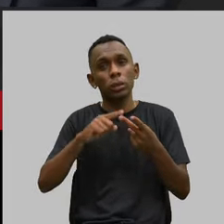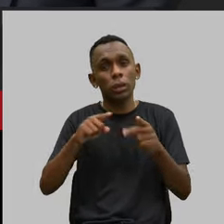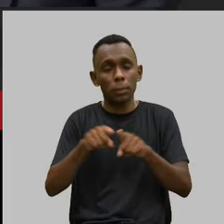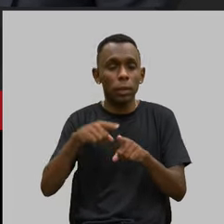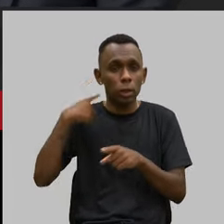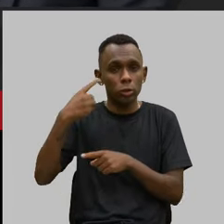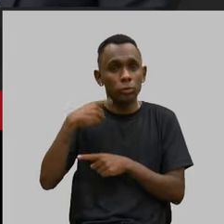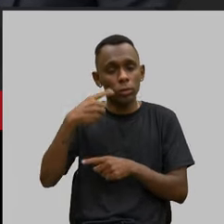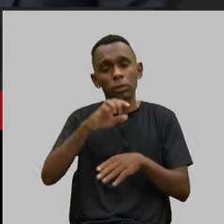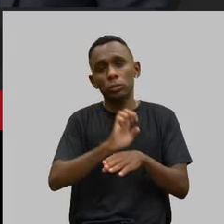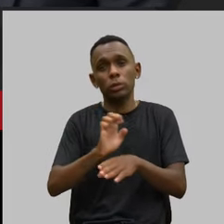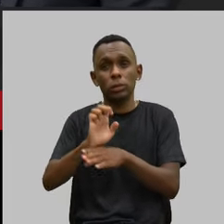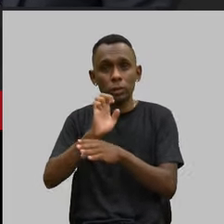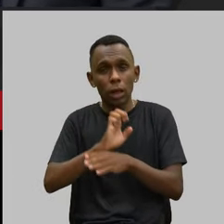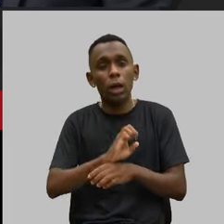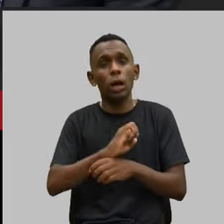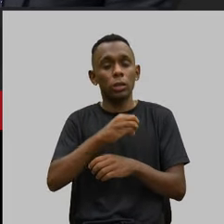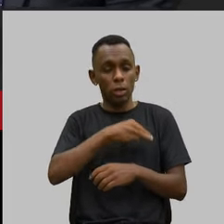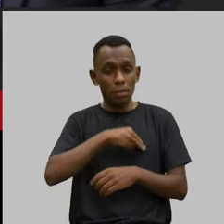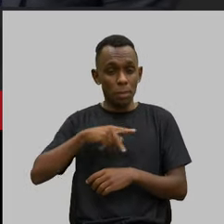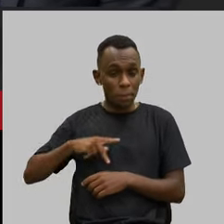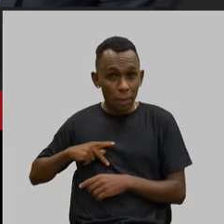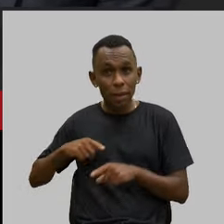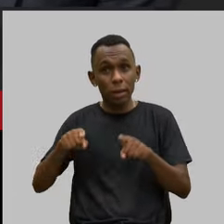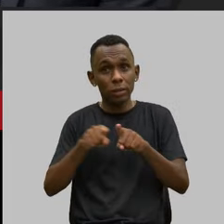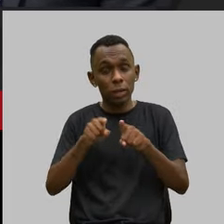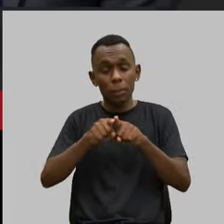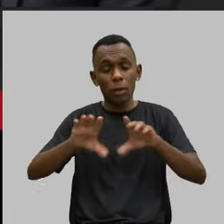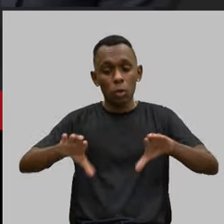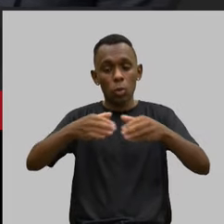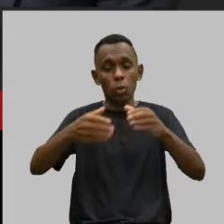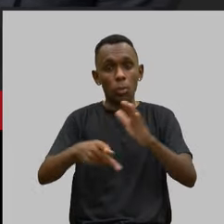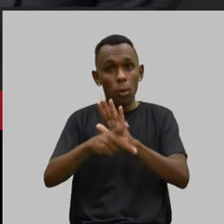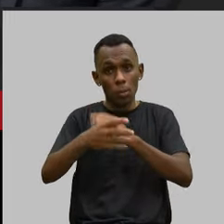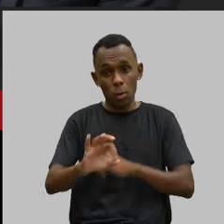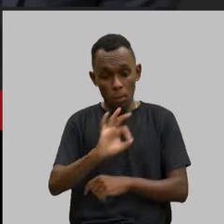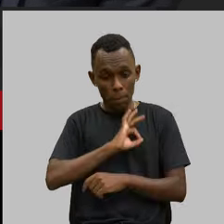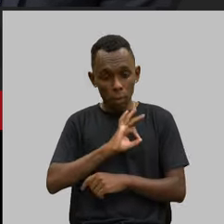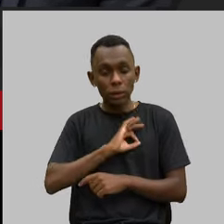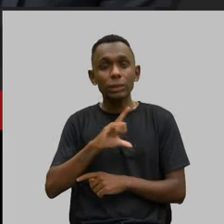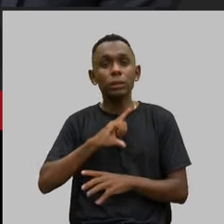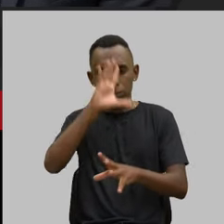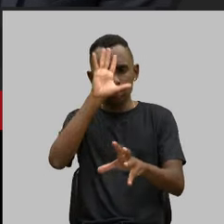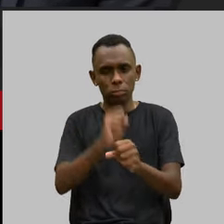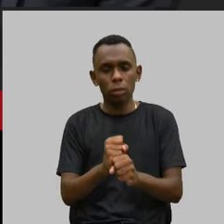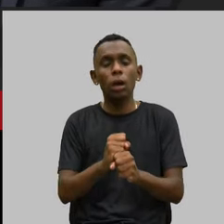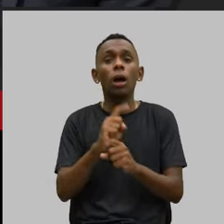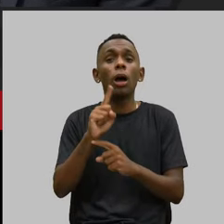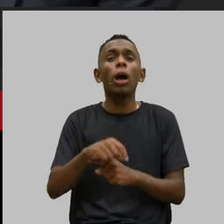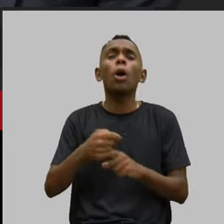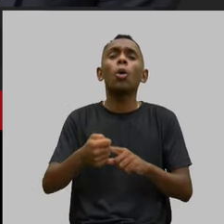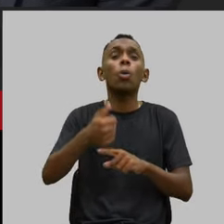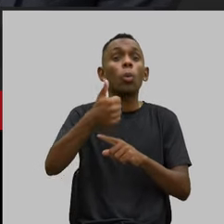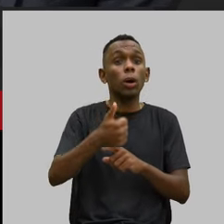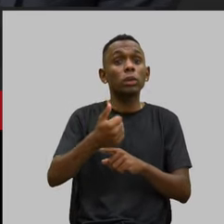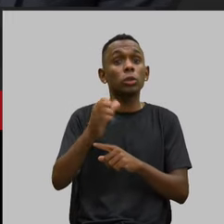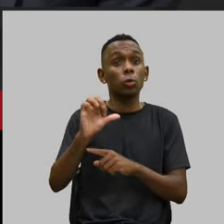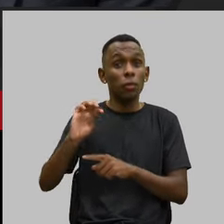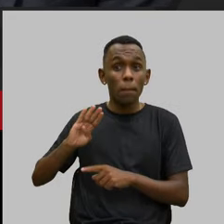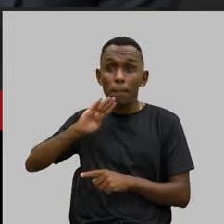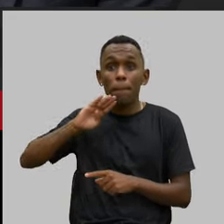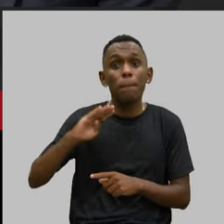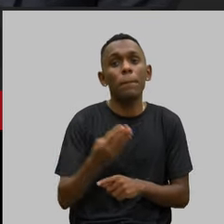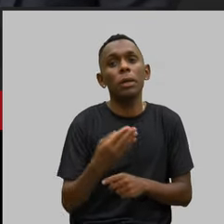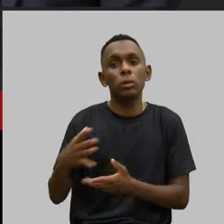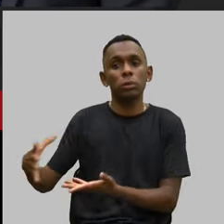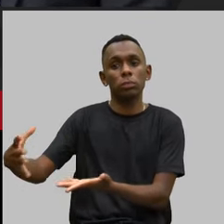Geral do Estado ministério público e as forças policiais nós tivemos ali um total de quase 9 bilhões arrecadados